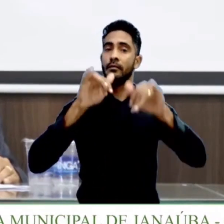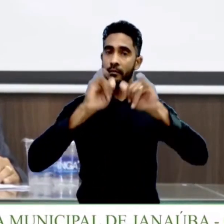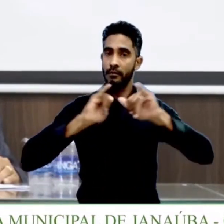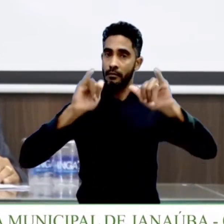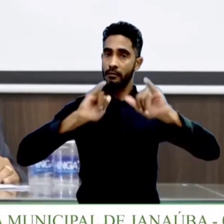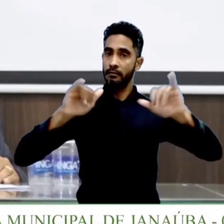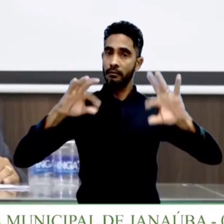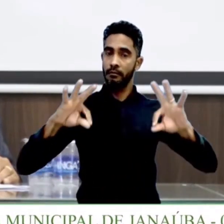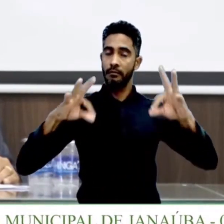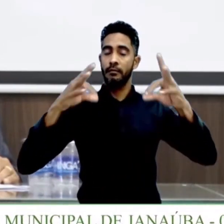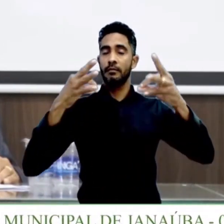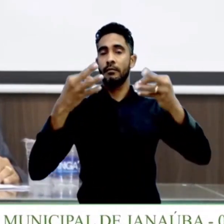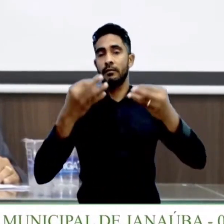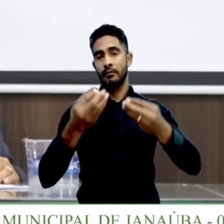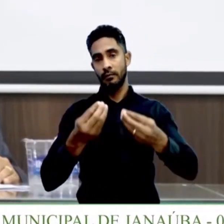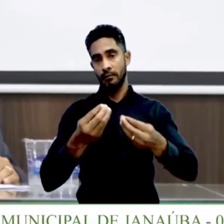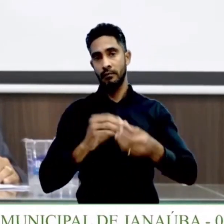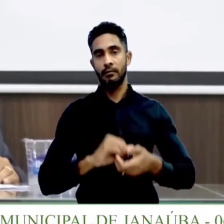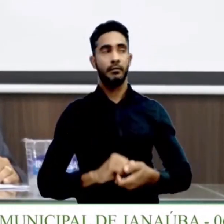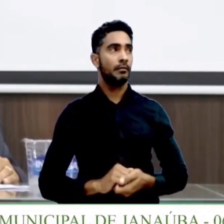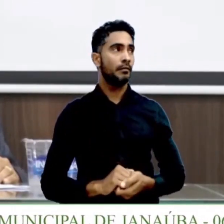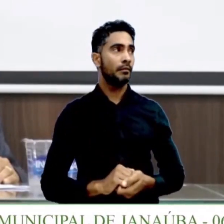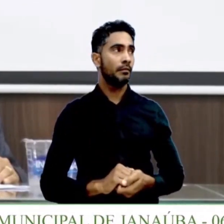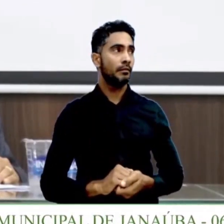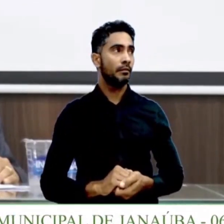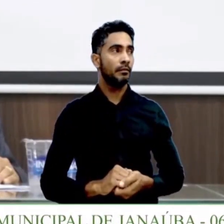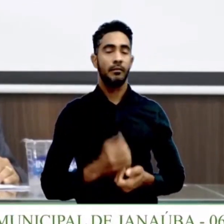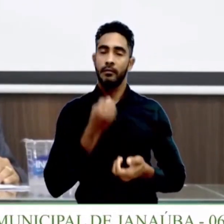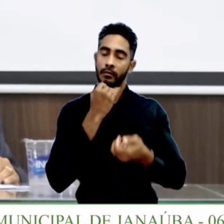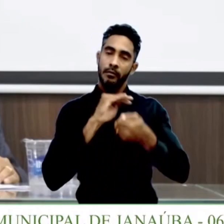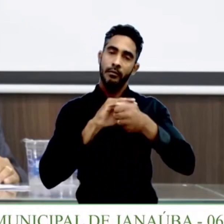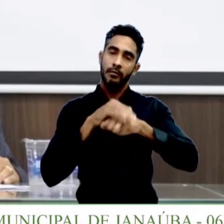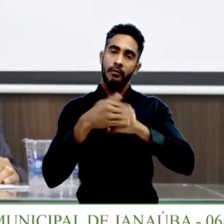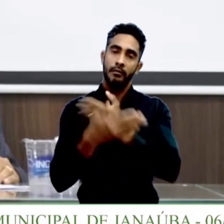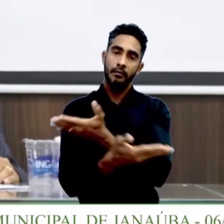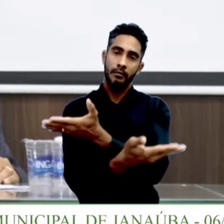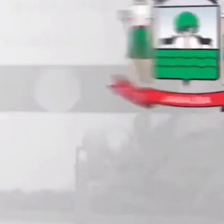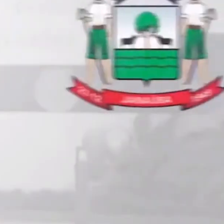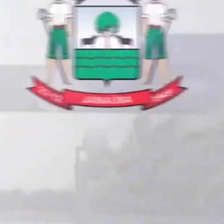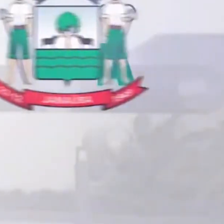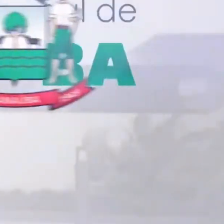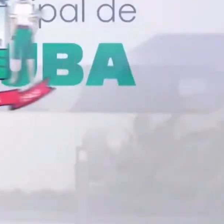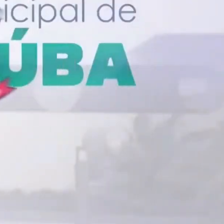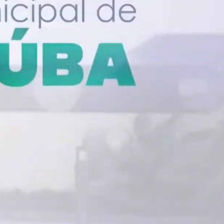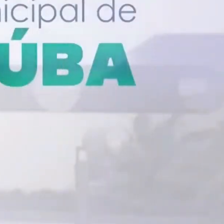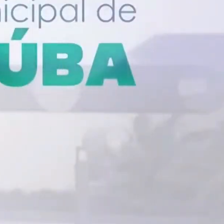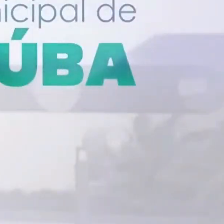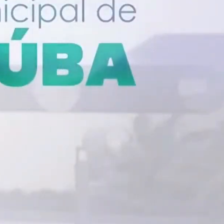ordem do dia que será anunciada posteriormente. Tenham todas uma ótima noite.